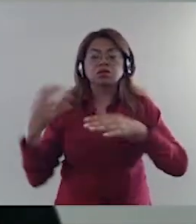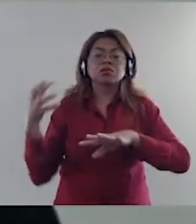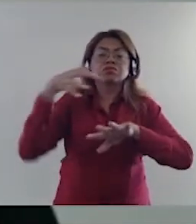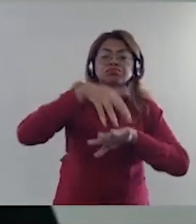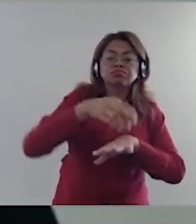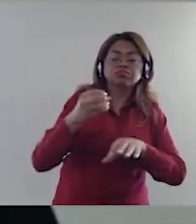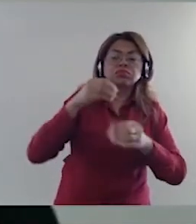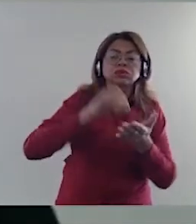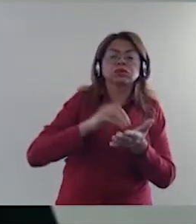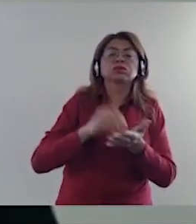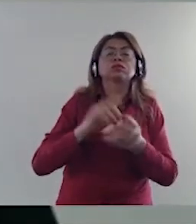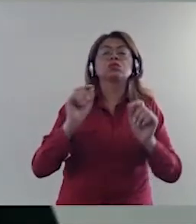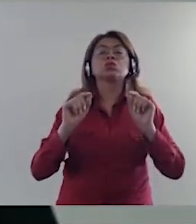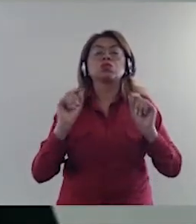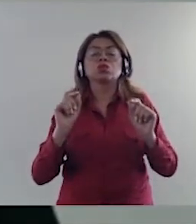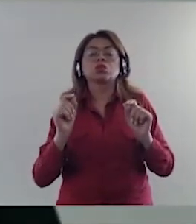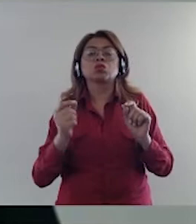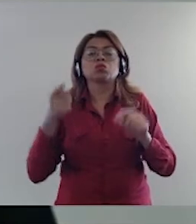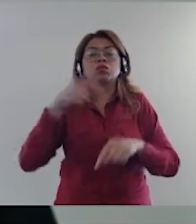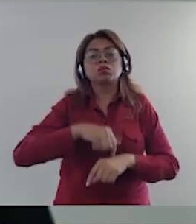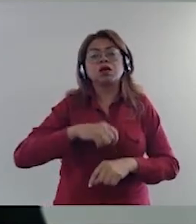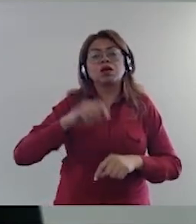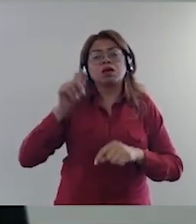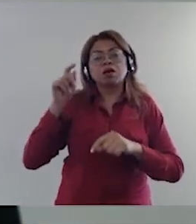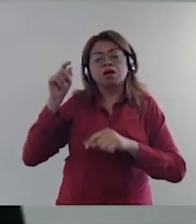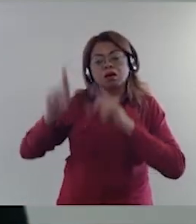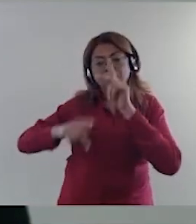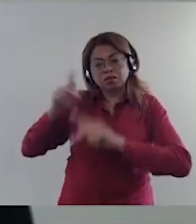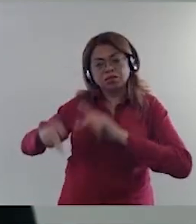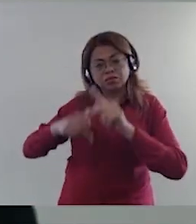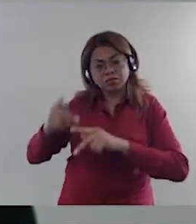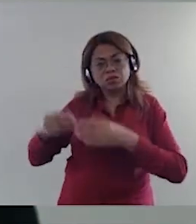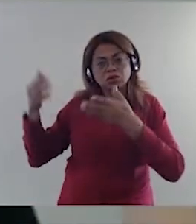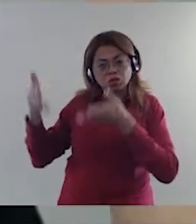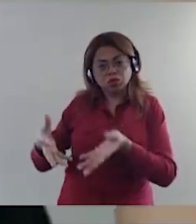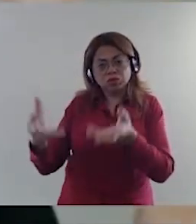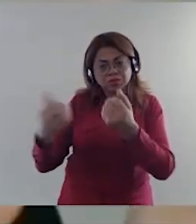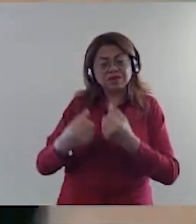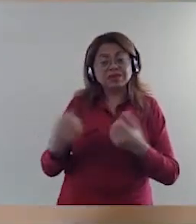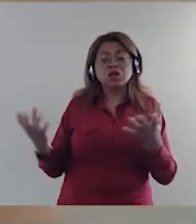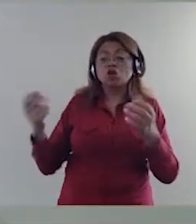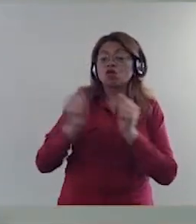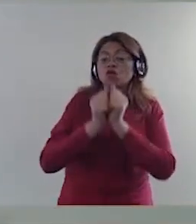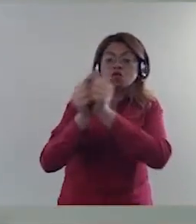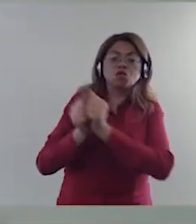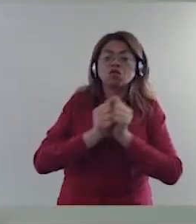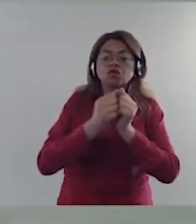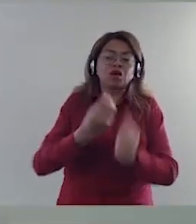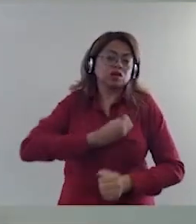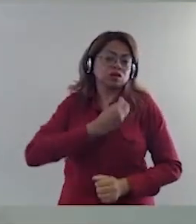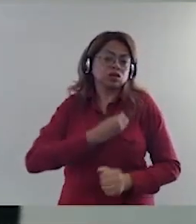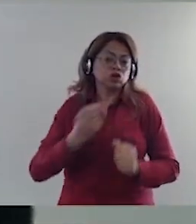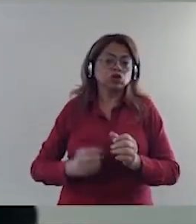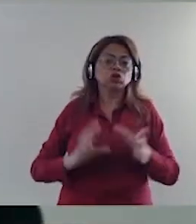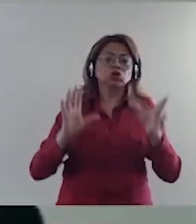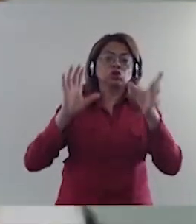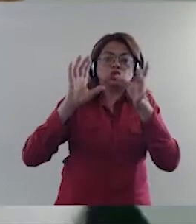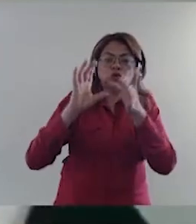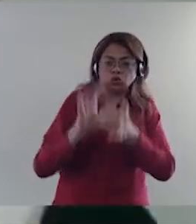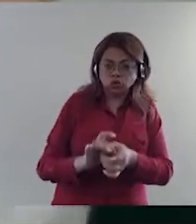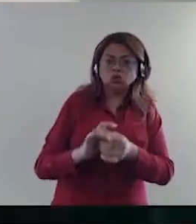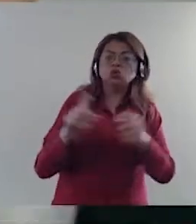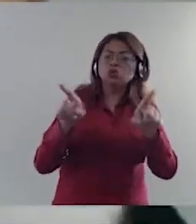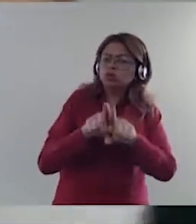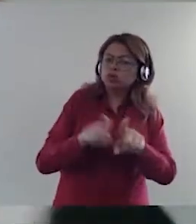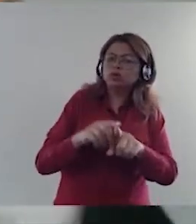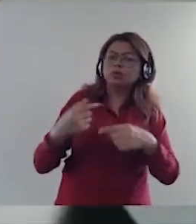reintegrando aos humanos os inumanos, aquilo que a modernidade afastou e que os antigos